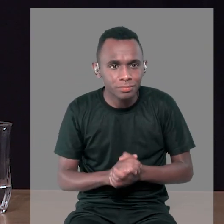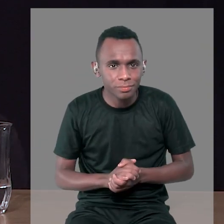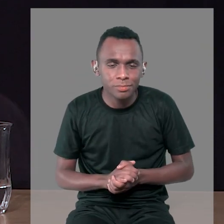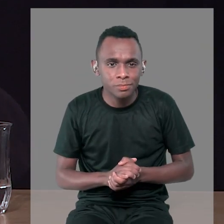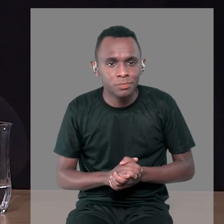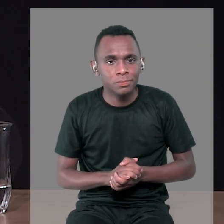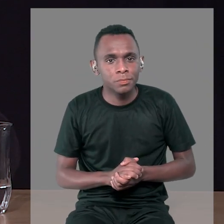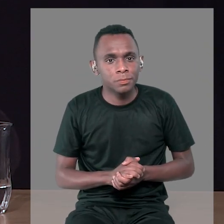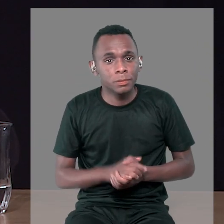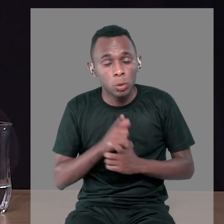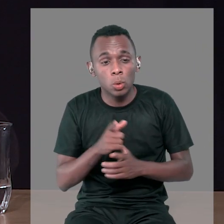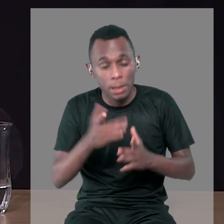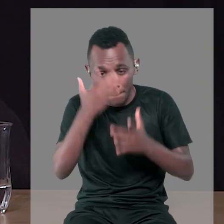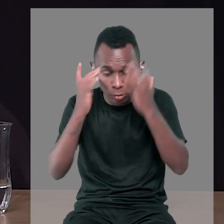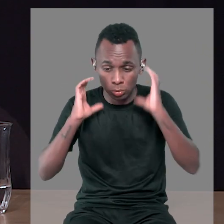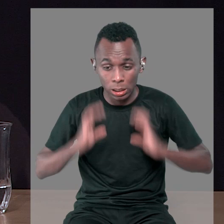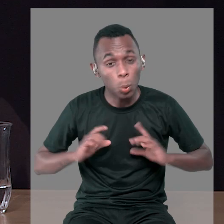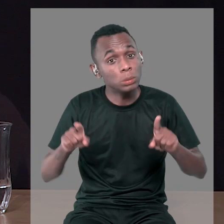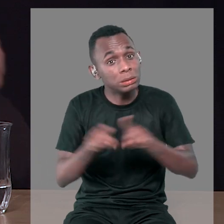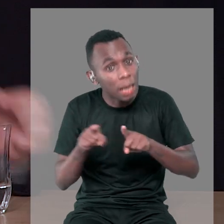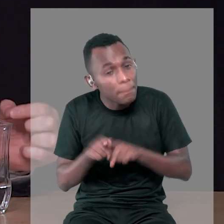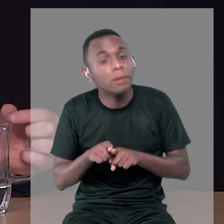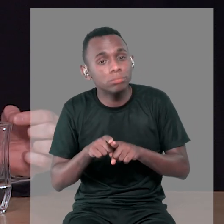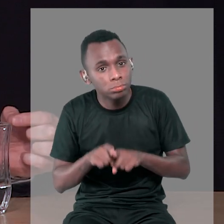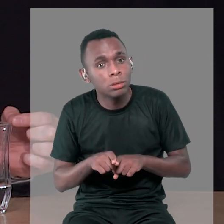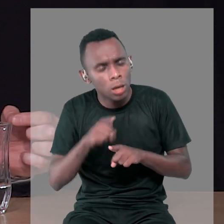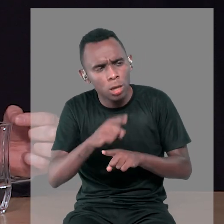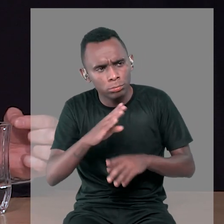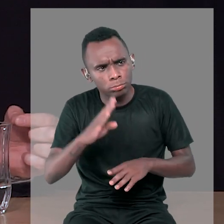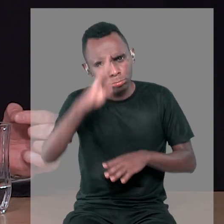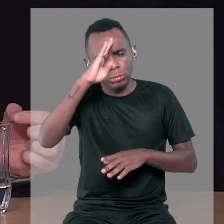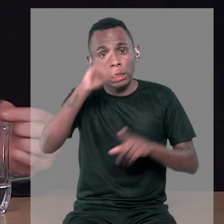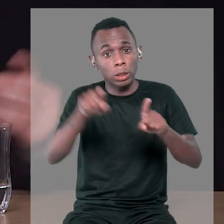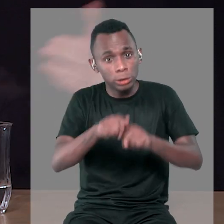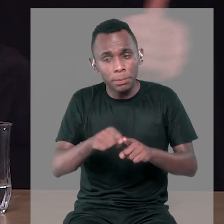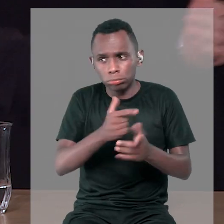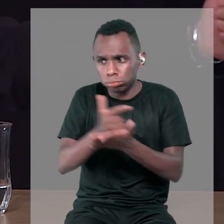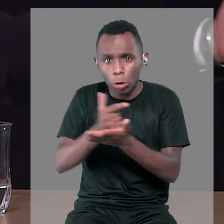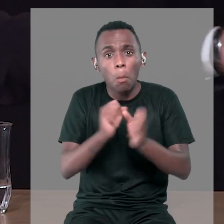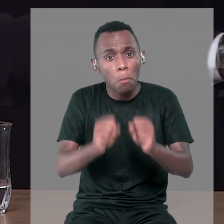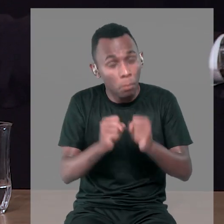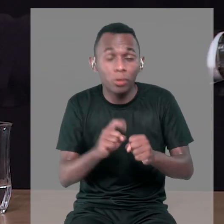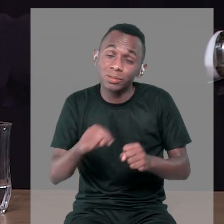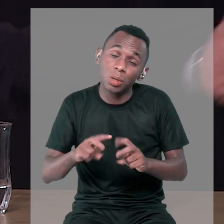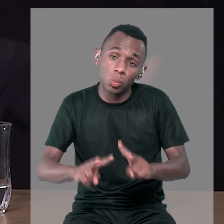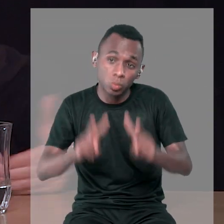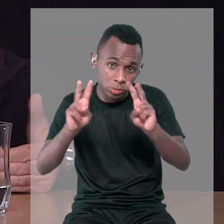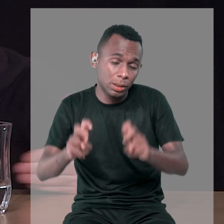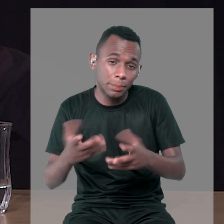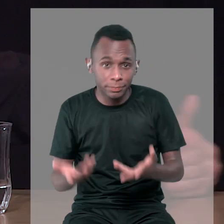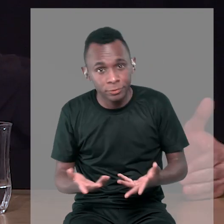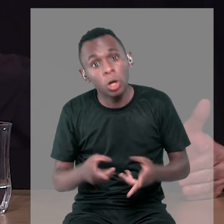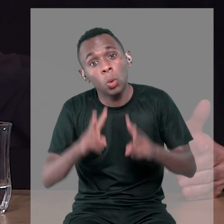né, o cidadão fosse também um cidadão militar. A cidadania militar, que é um tema que vem, veja bem, esse é um